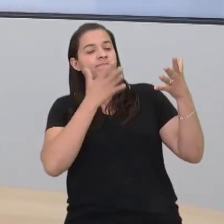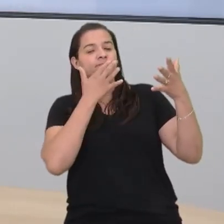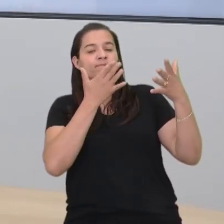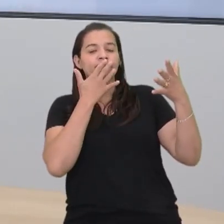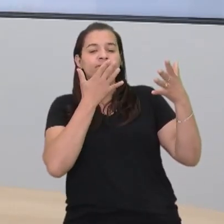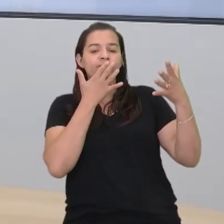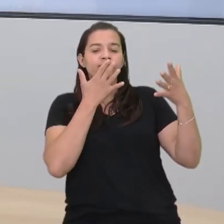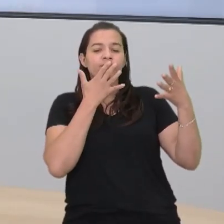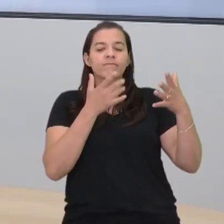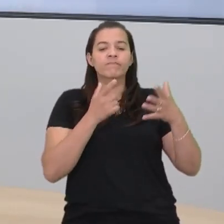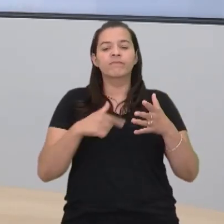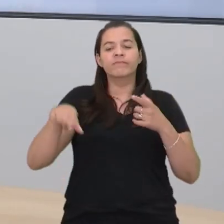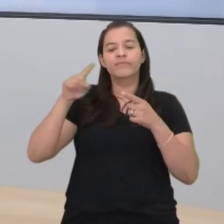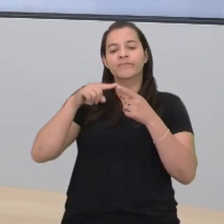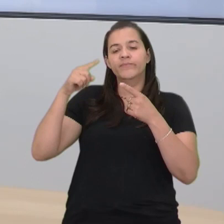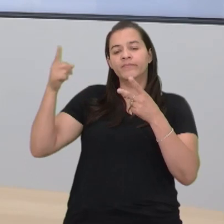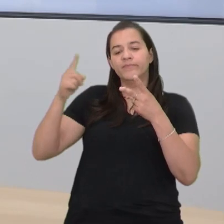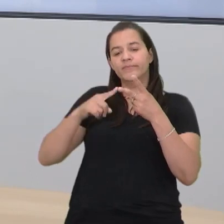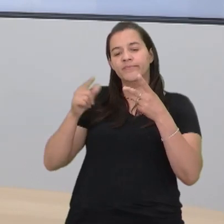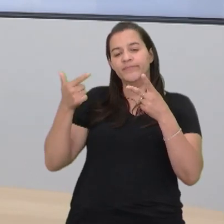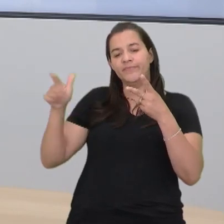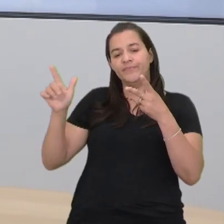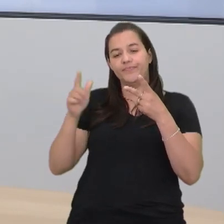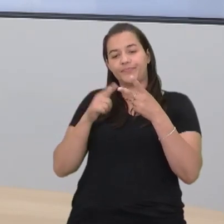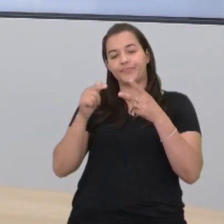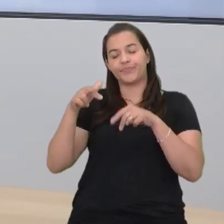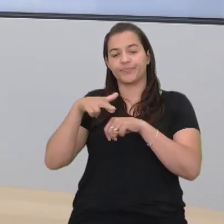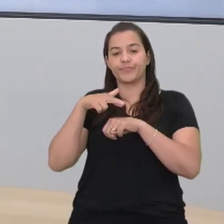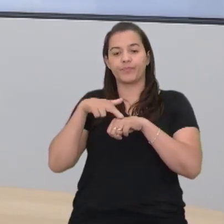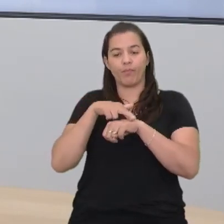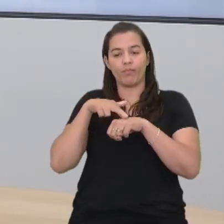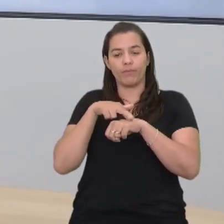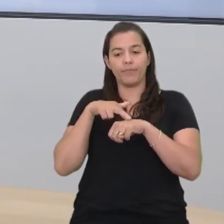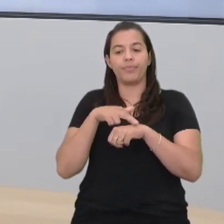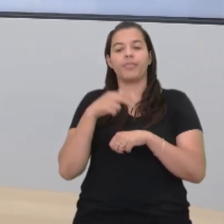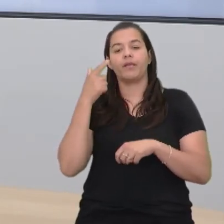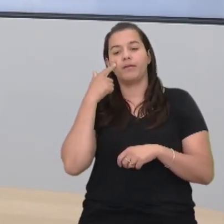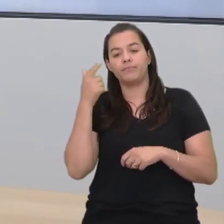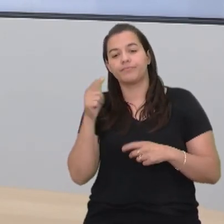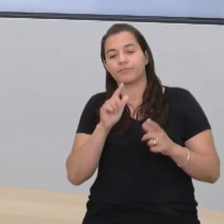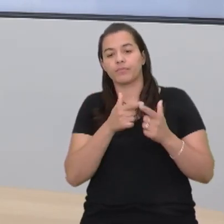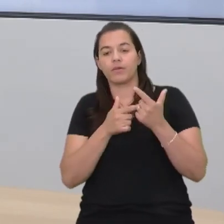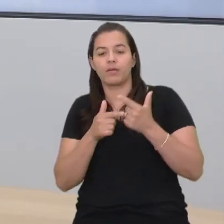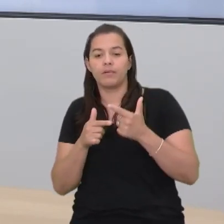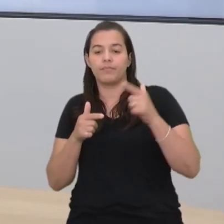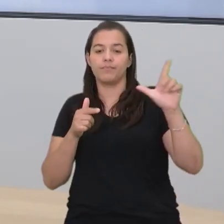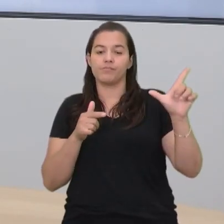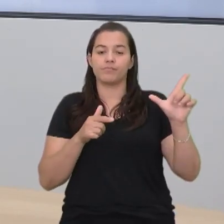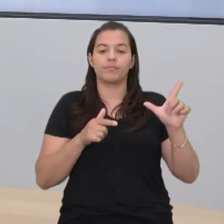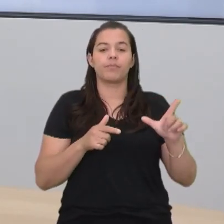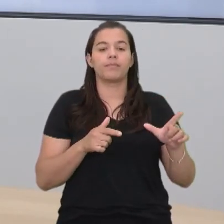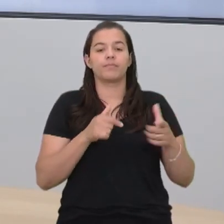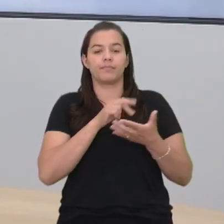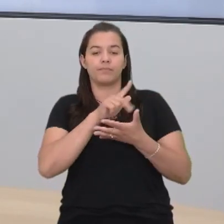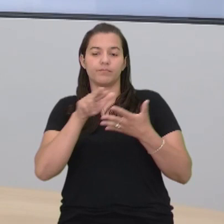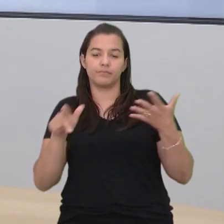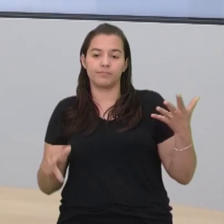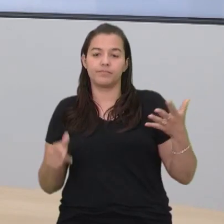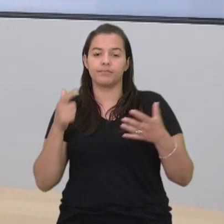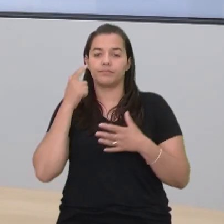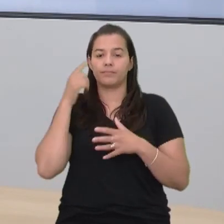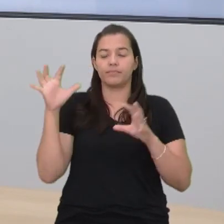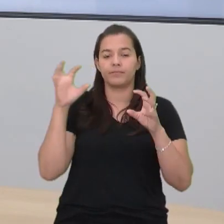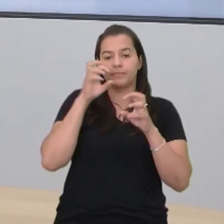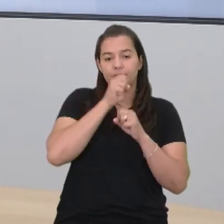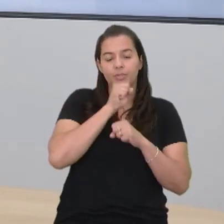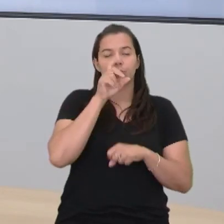quero um de aparência. Vou lá na aparência. Ah, qual é a aparência? É o roxo. Vou lá e uso o roxo. Ah, não, eu quero um de variável, laranja escuro.